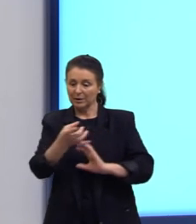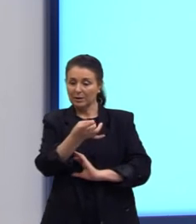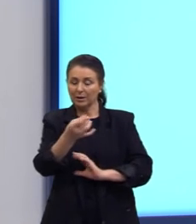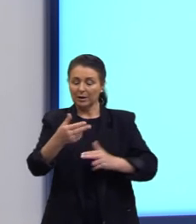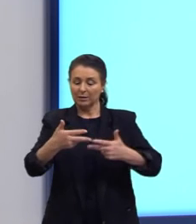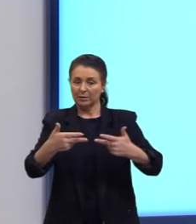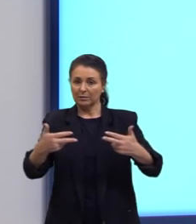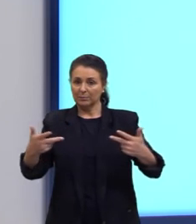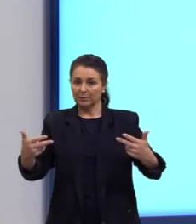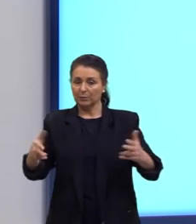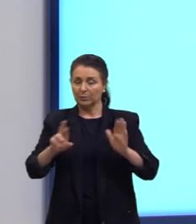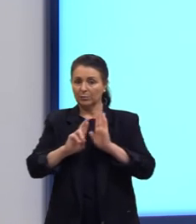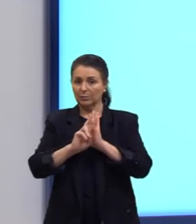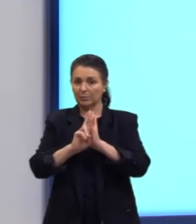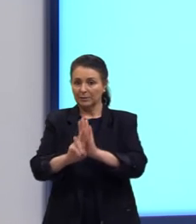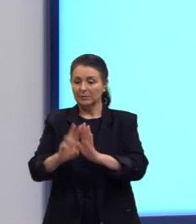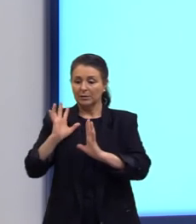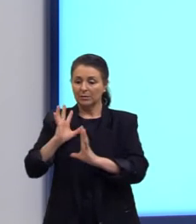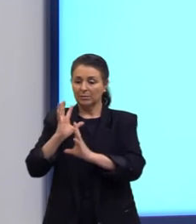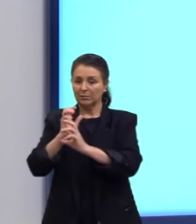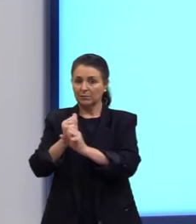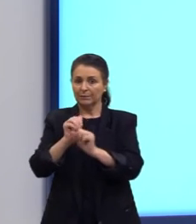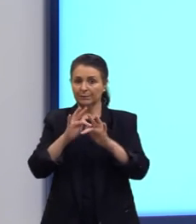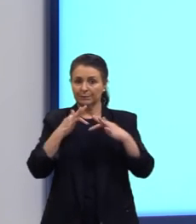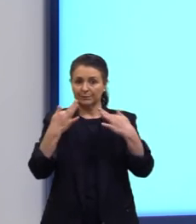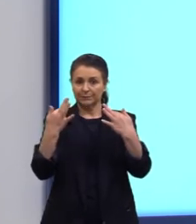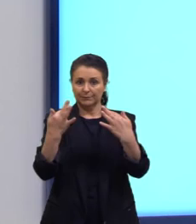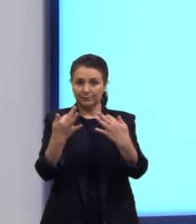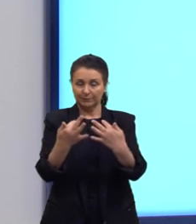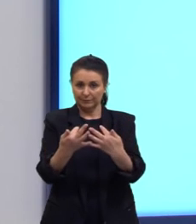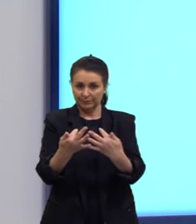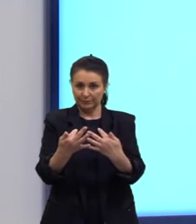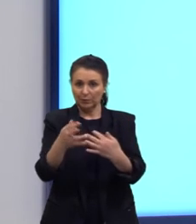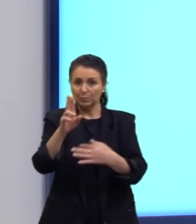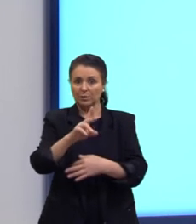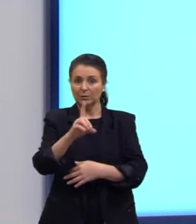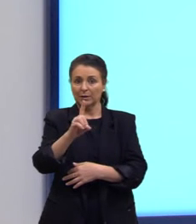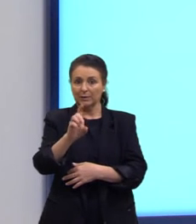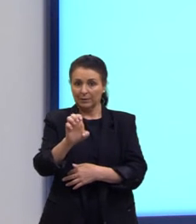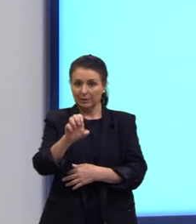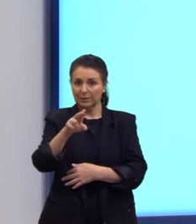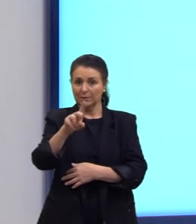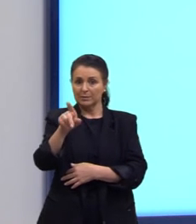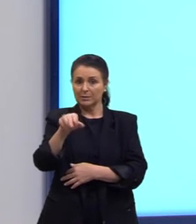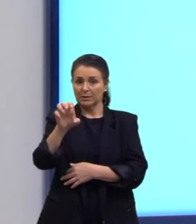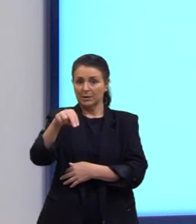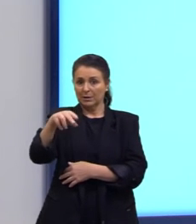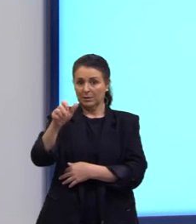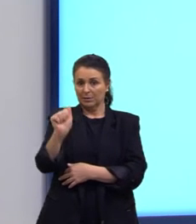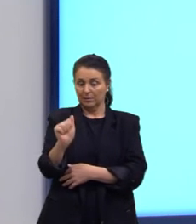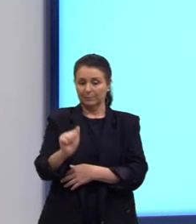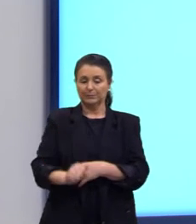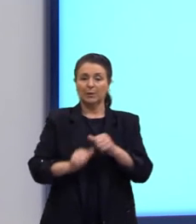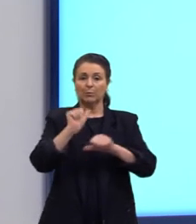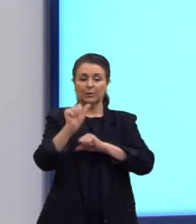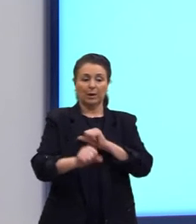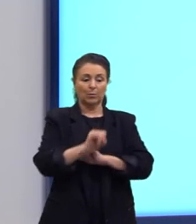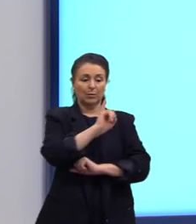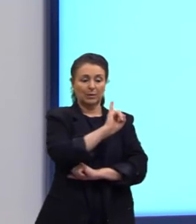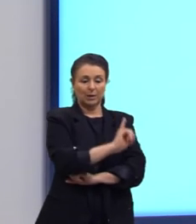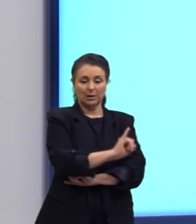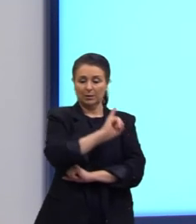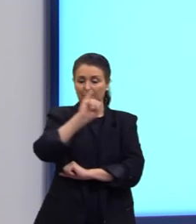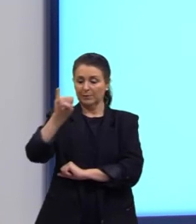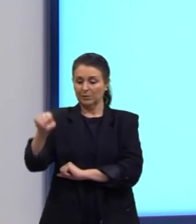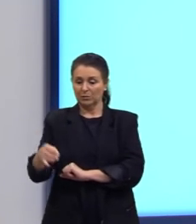elemento ele representa o total de famílias em dezena tá que mudaram então da região e para a região